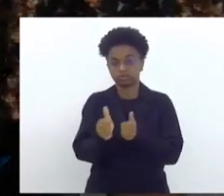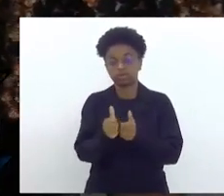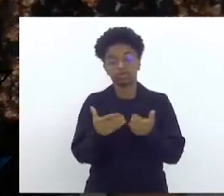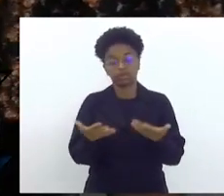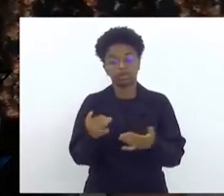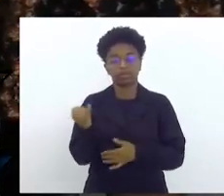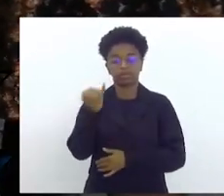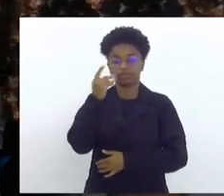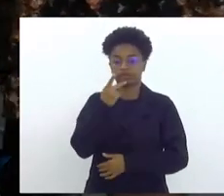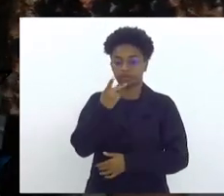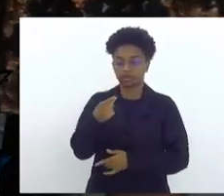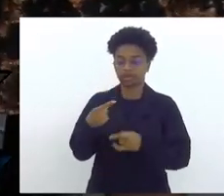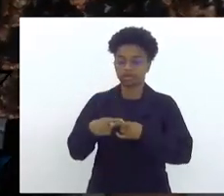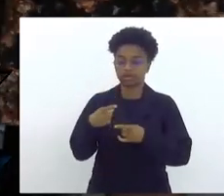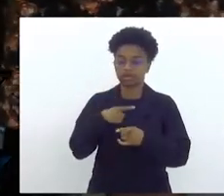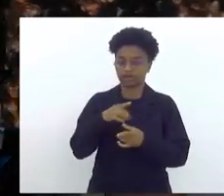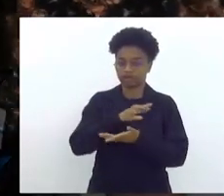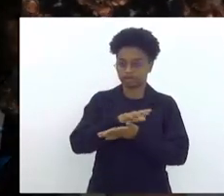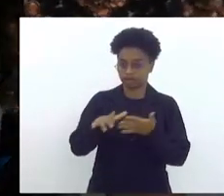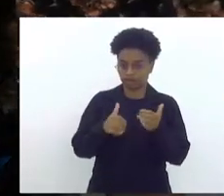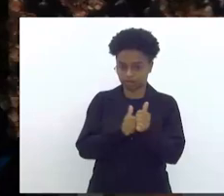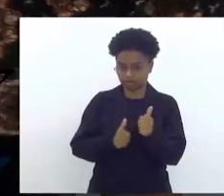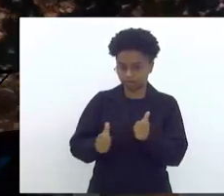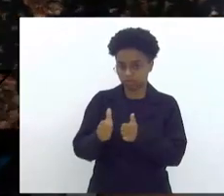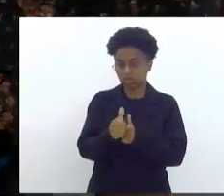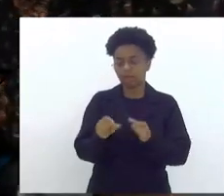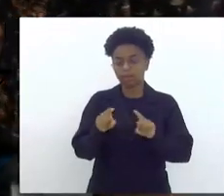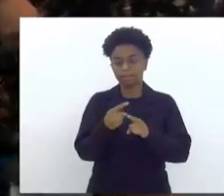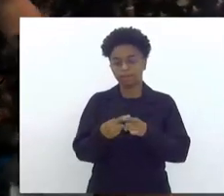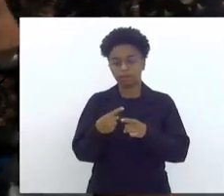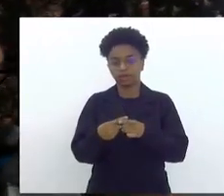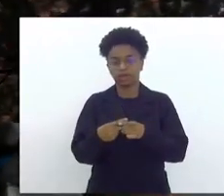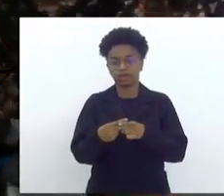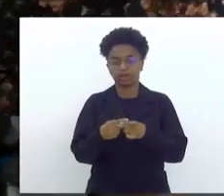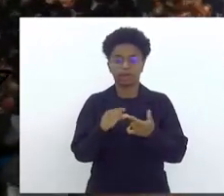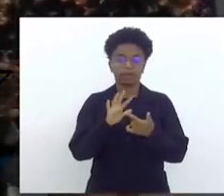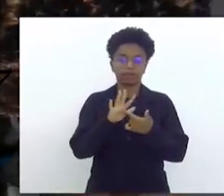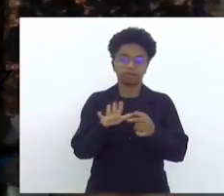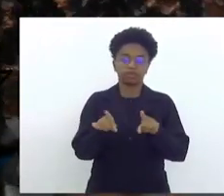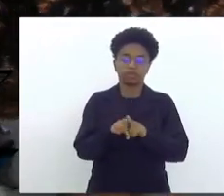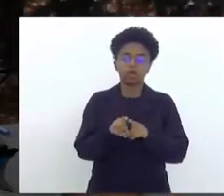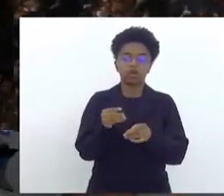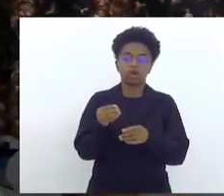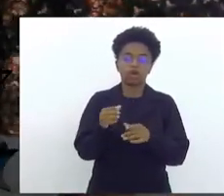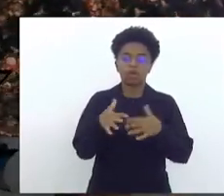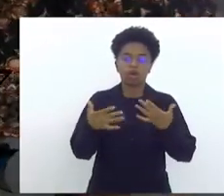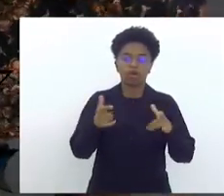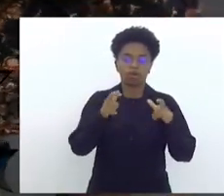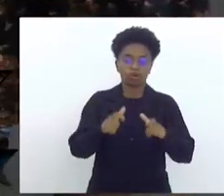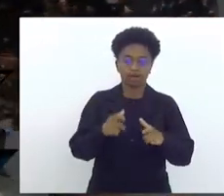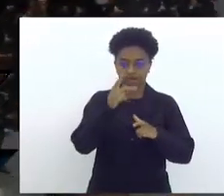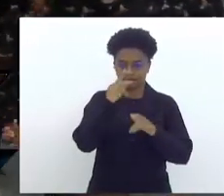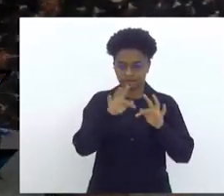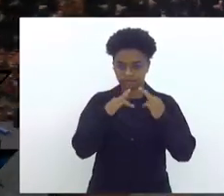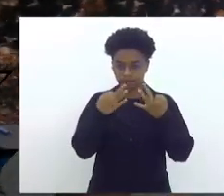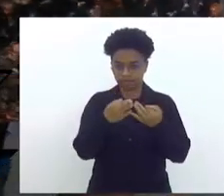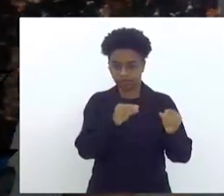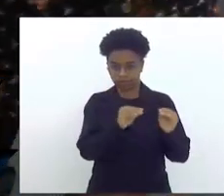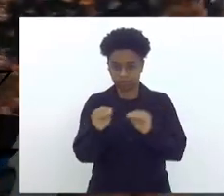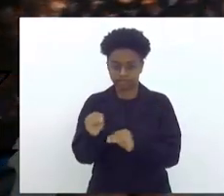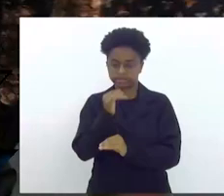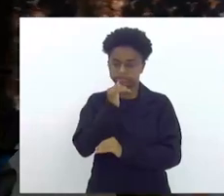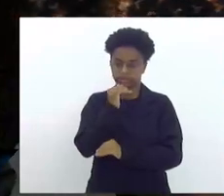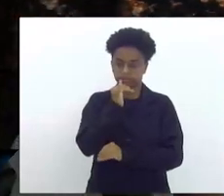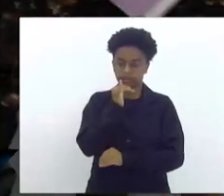importante falar que além dessas prioridades porque isso interfere inclusive em qual unidade Habitacional essa família vai ocupar um exemplo você